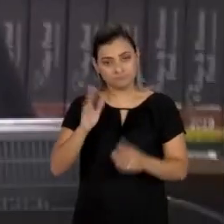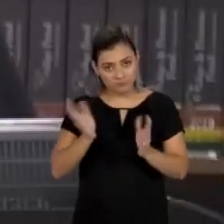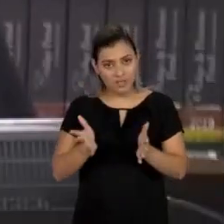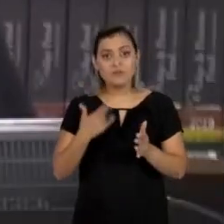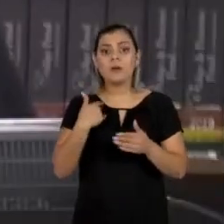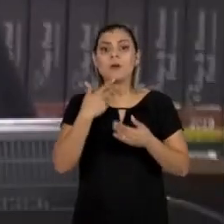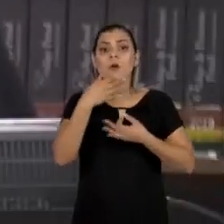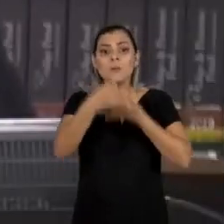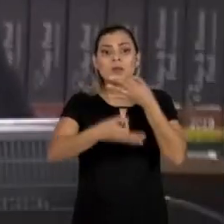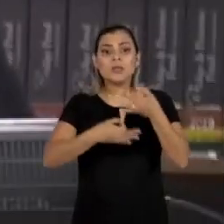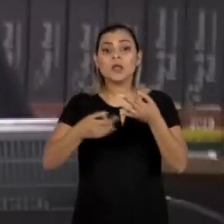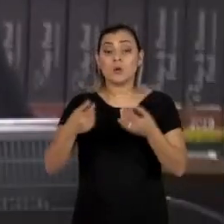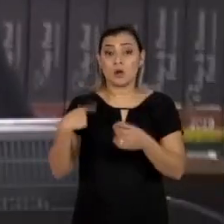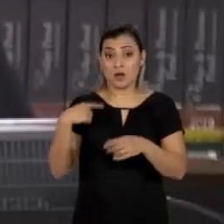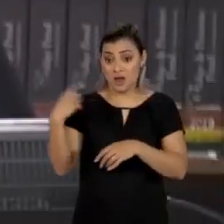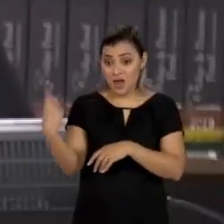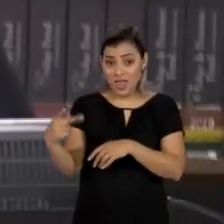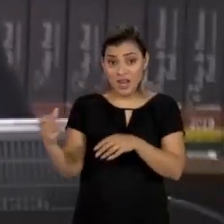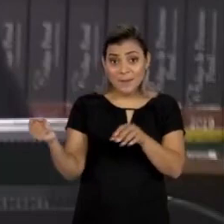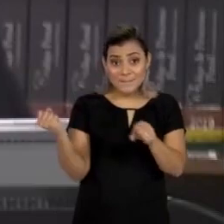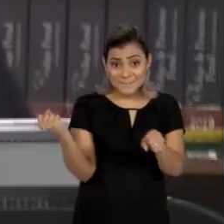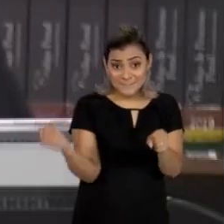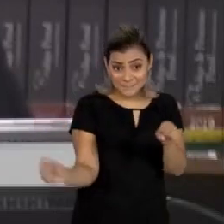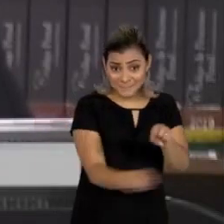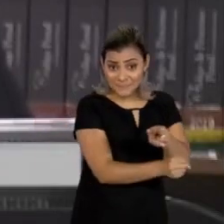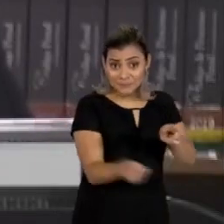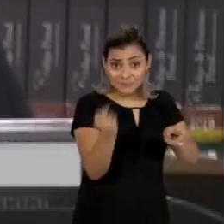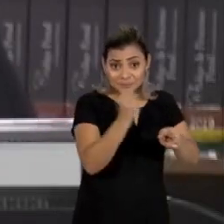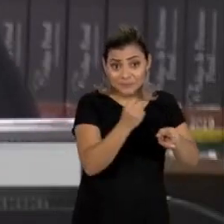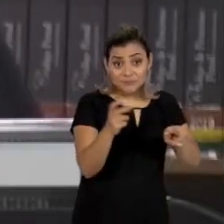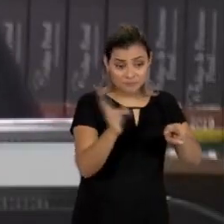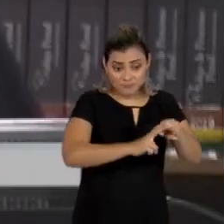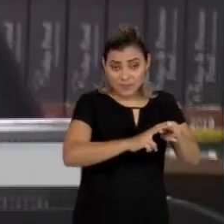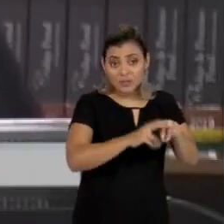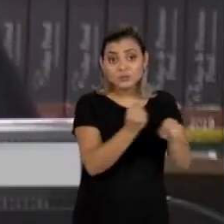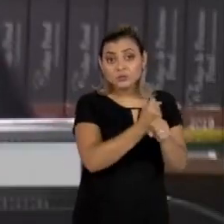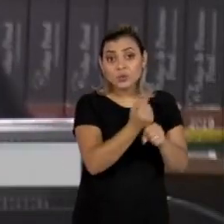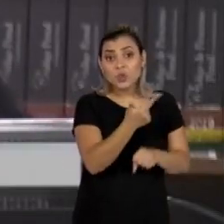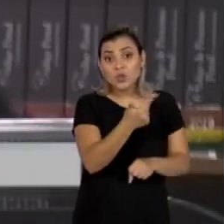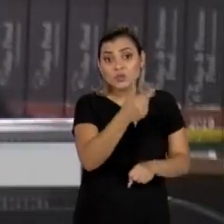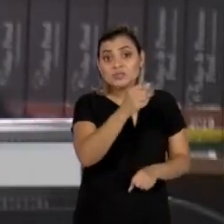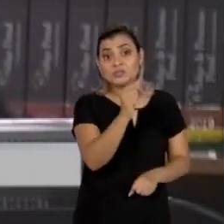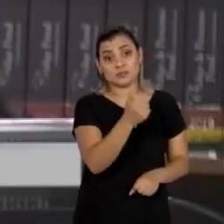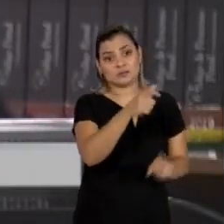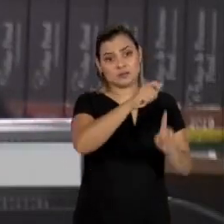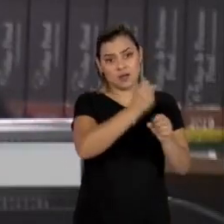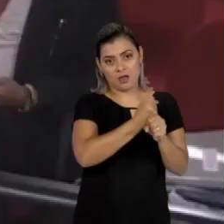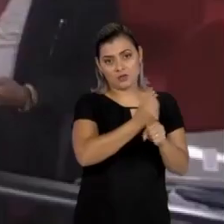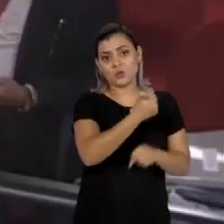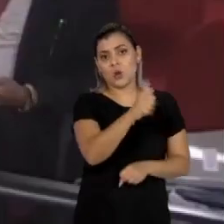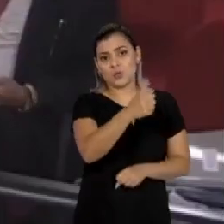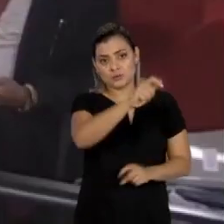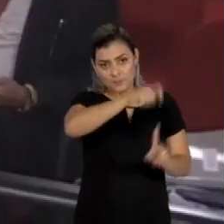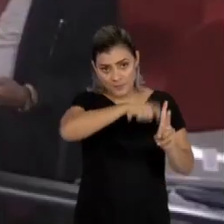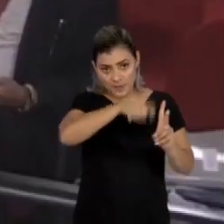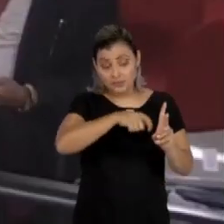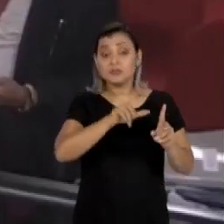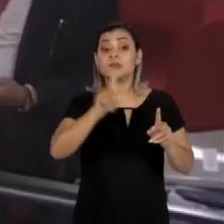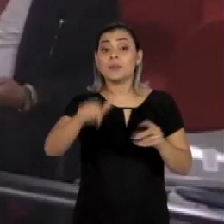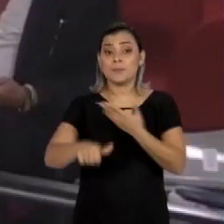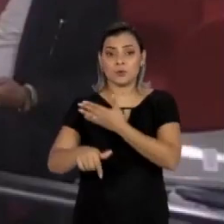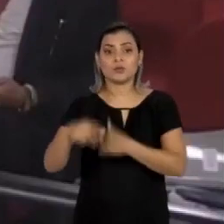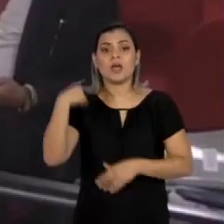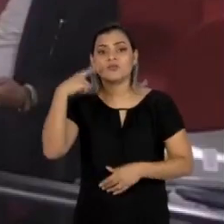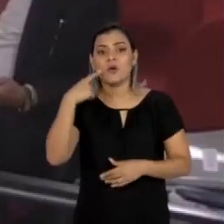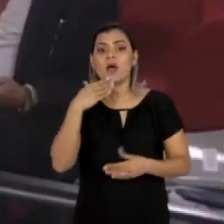o aumento da pena do ex-presidente Lula, que foi condenado em primeira instância em 12 anos e 11 meses de prisão. Depois foi a vez